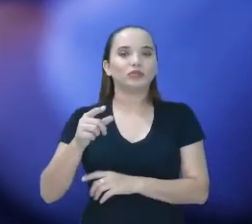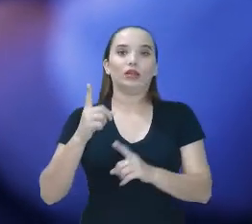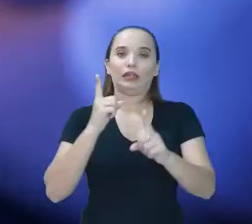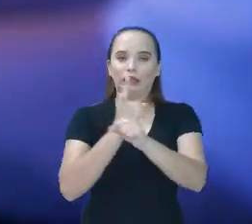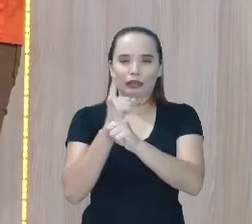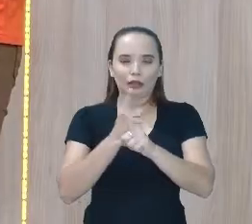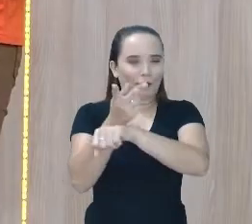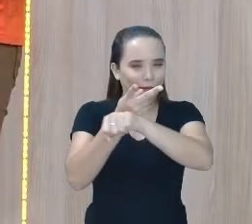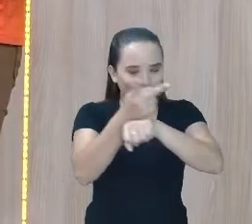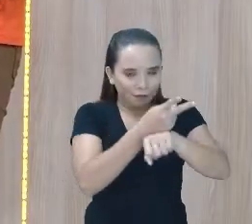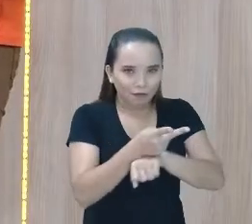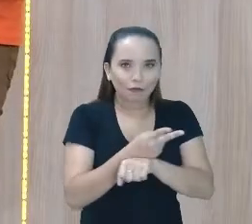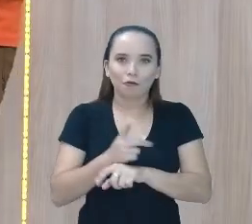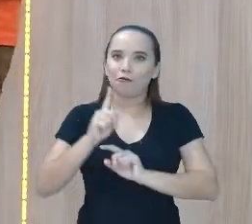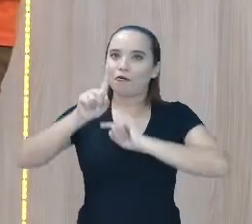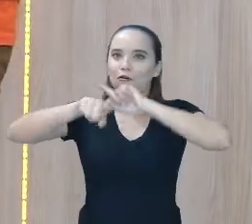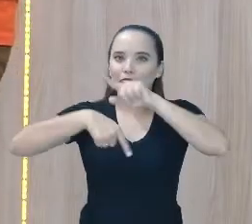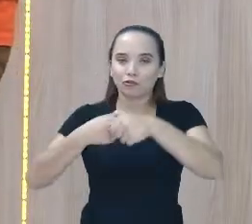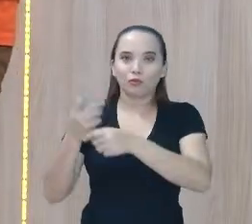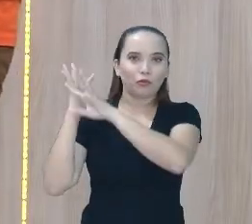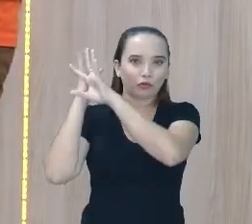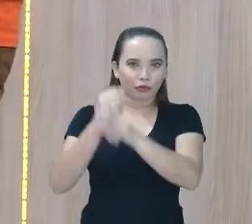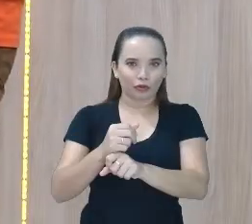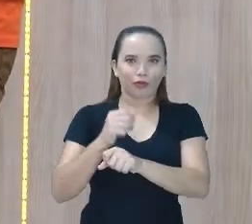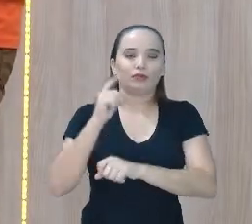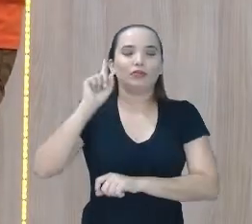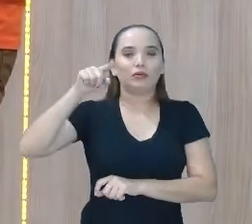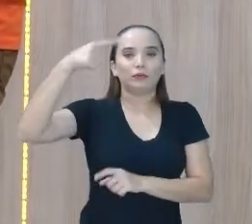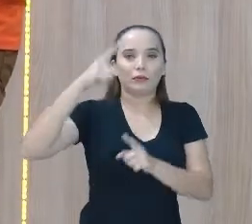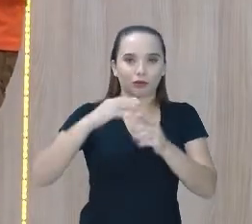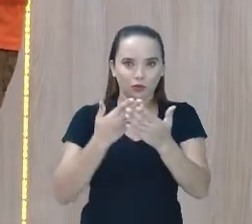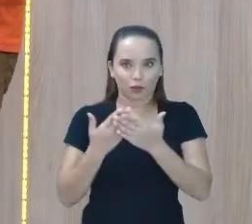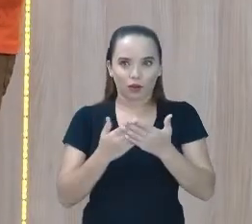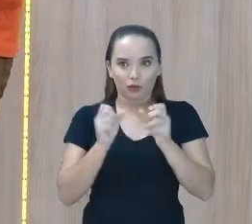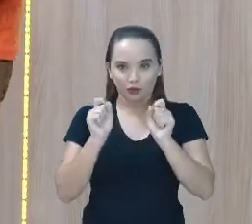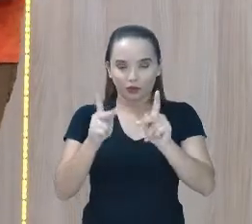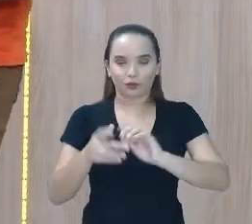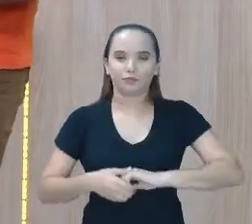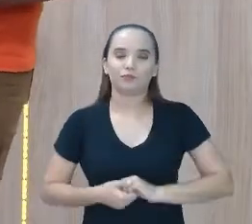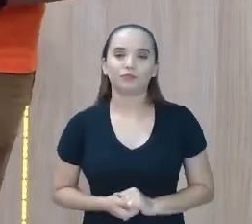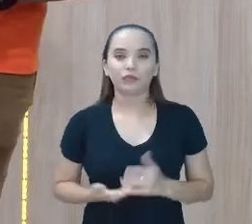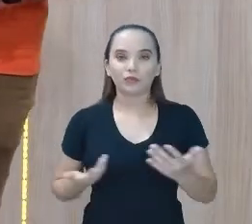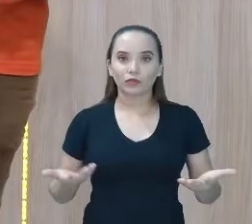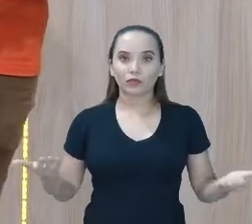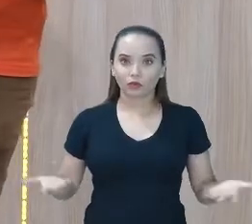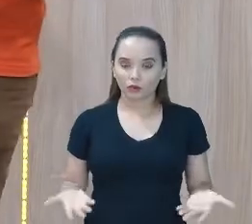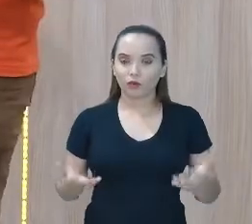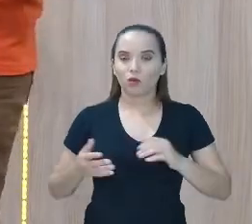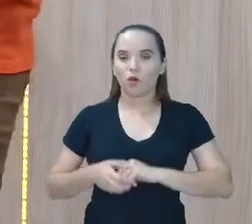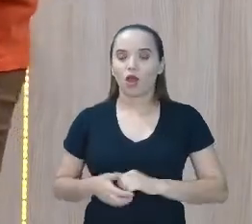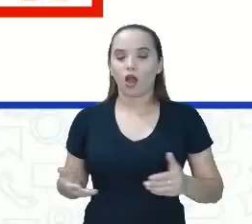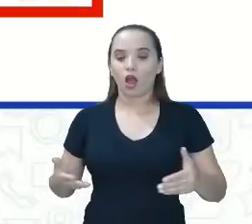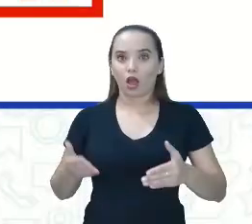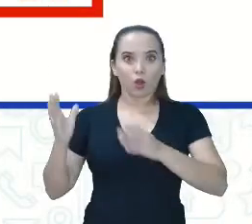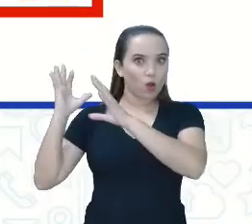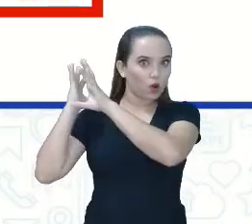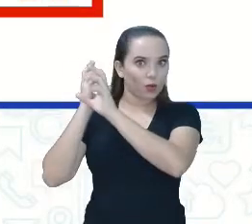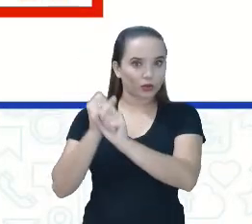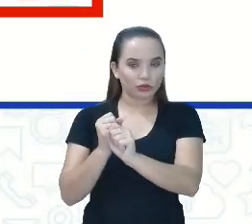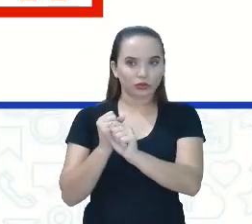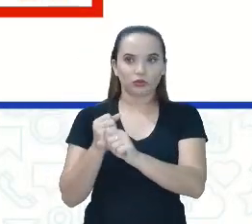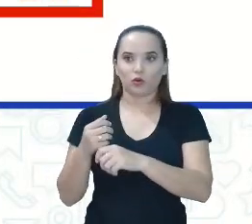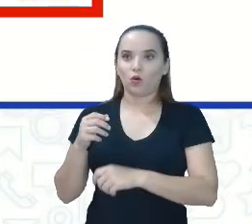gente revisar aí na próxima aula. Então, um resumo da nossa aula de hoje, tá? A gente tem